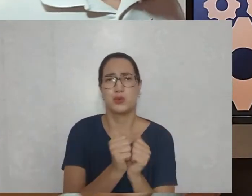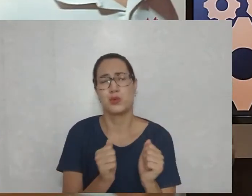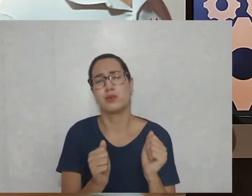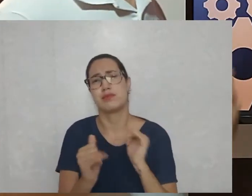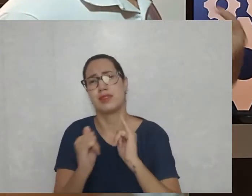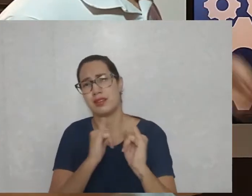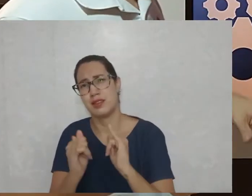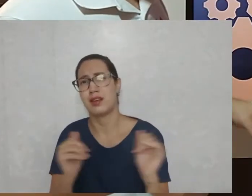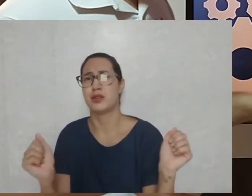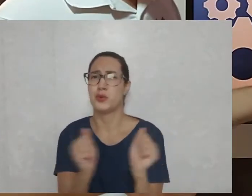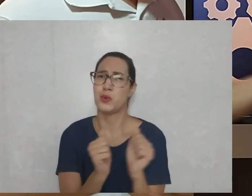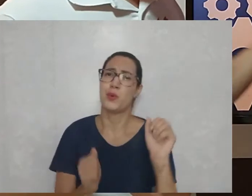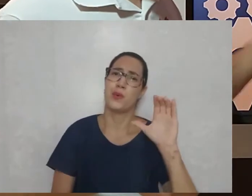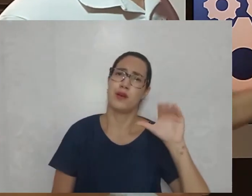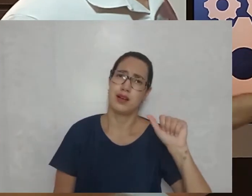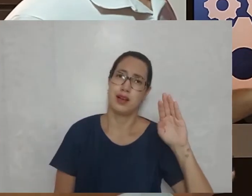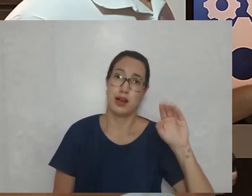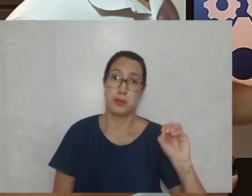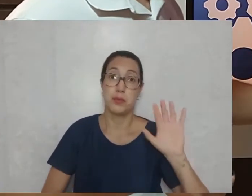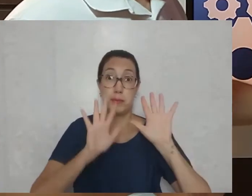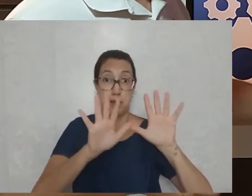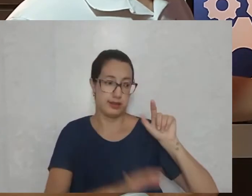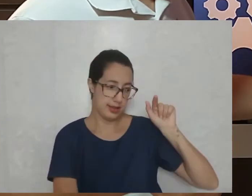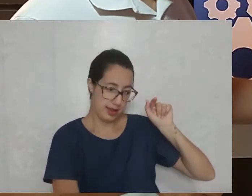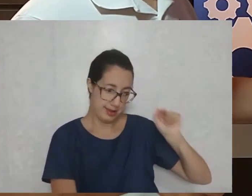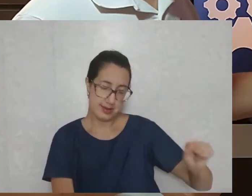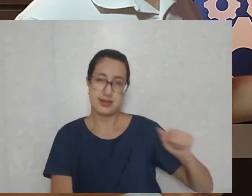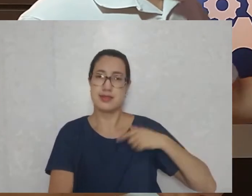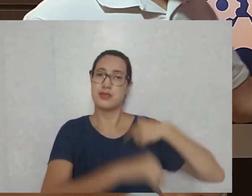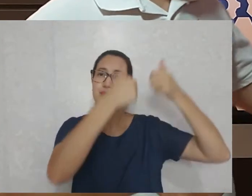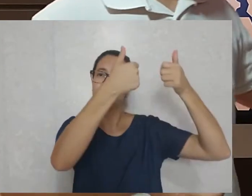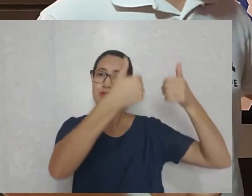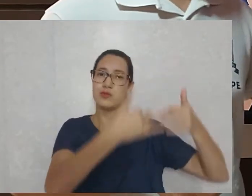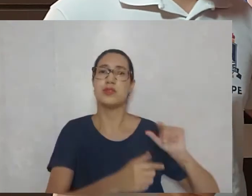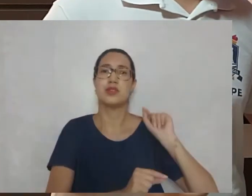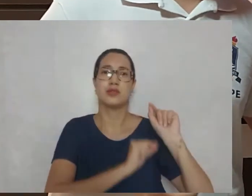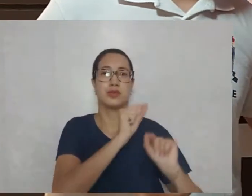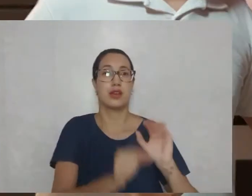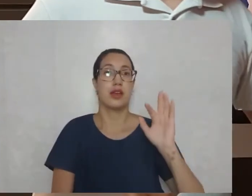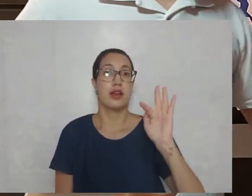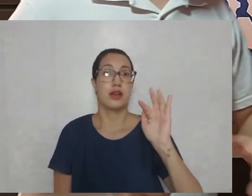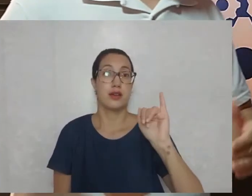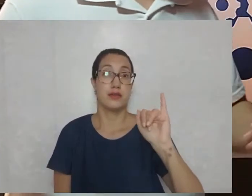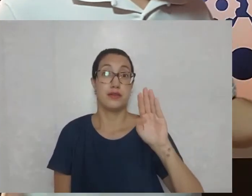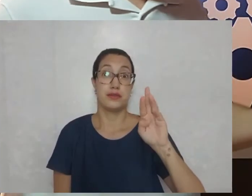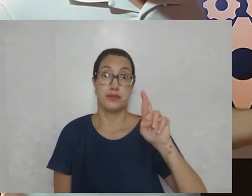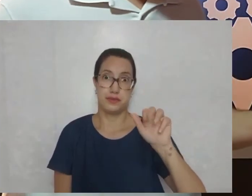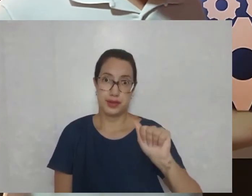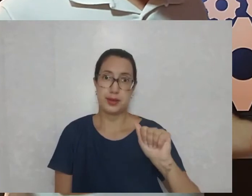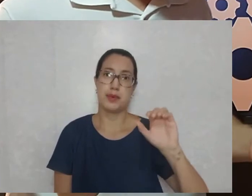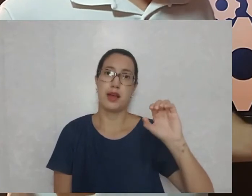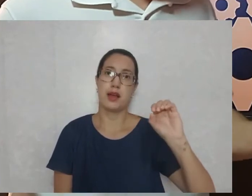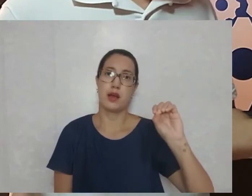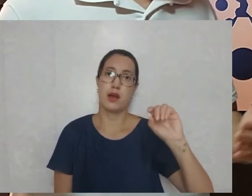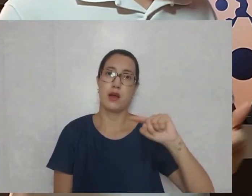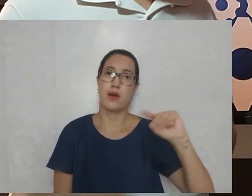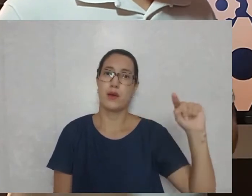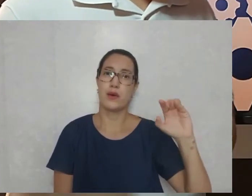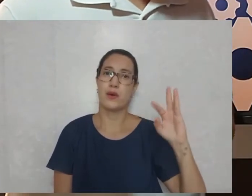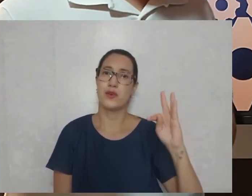né? Mas aqui eu disse que a rede que eu vou fazer projeto físico, eu vou estudar redes de fibra ótica. Então, assim, eu já fiz